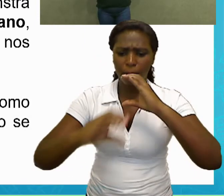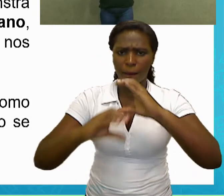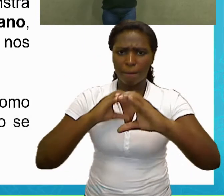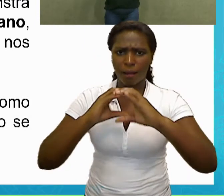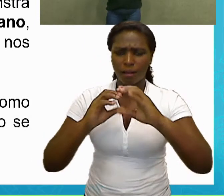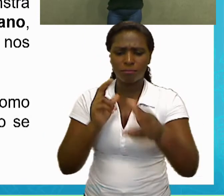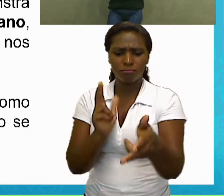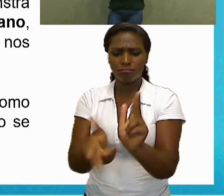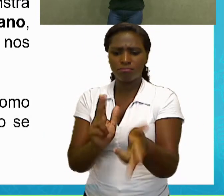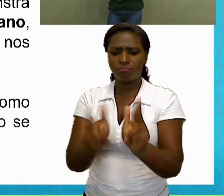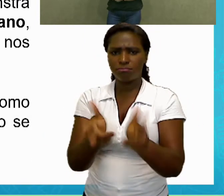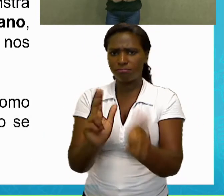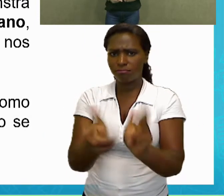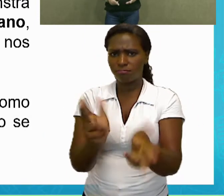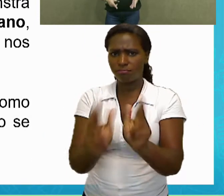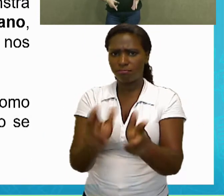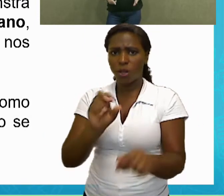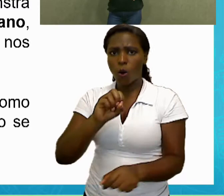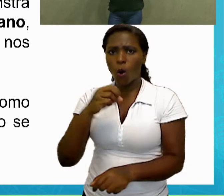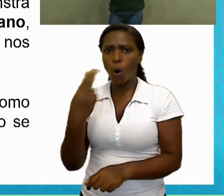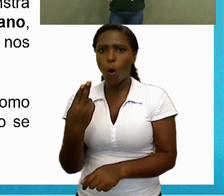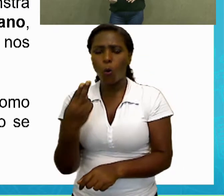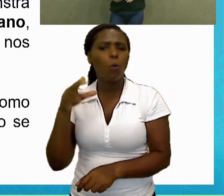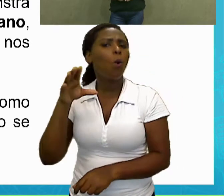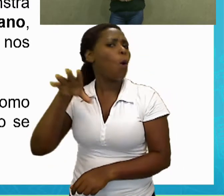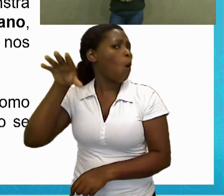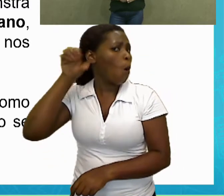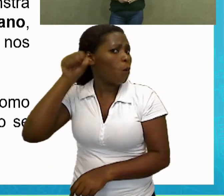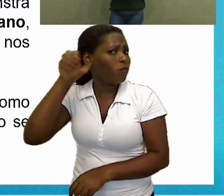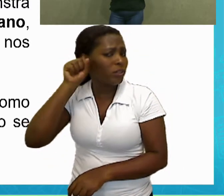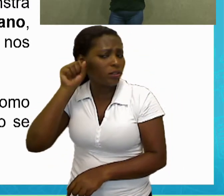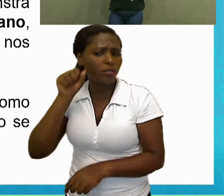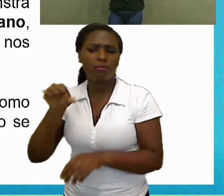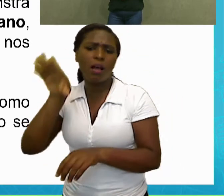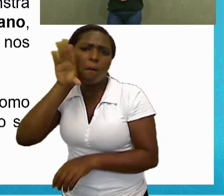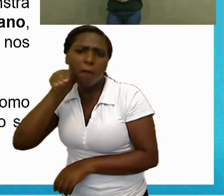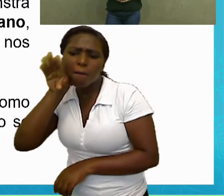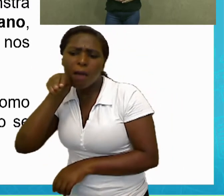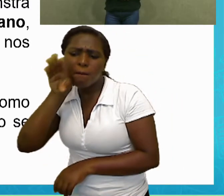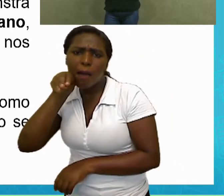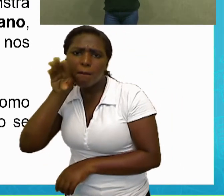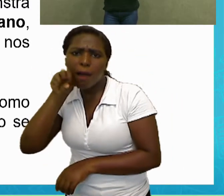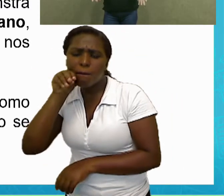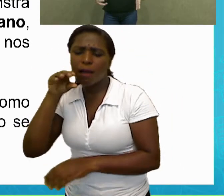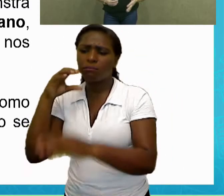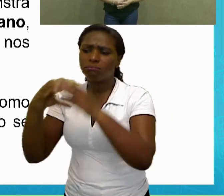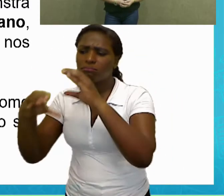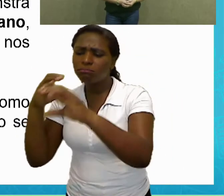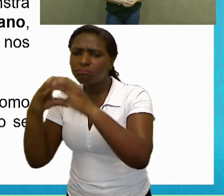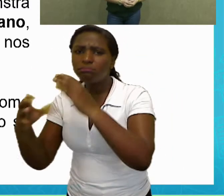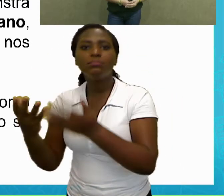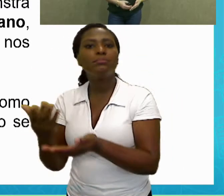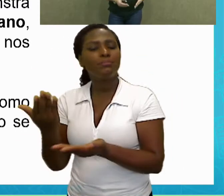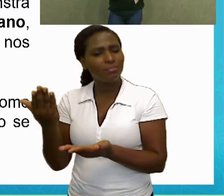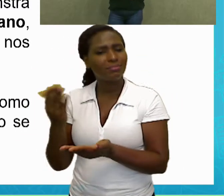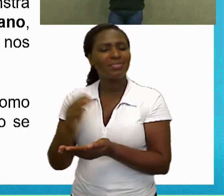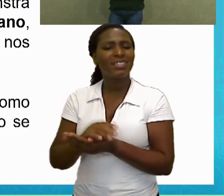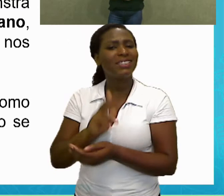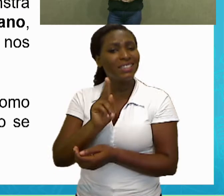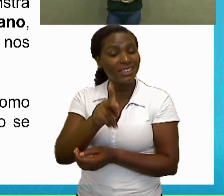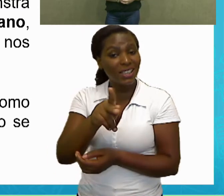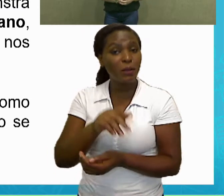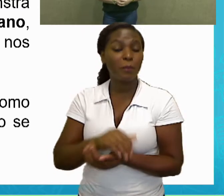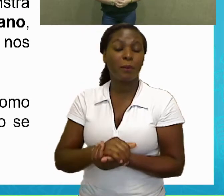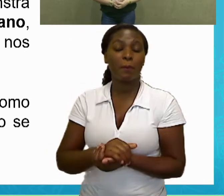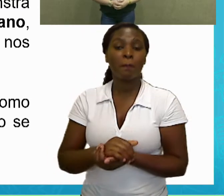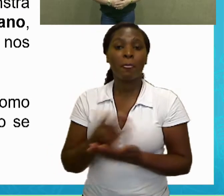que podemos nos comunicar com as outras pessoas que vivemos no dia a dia.